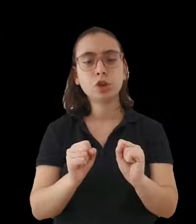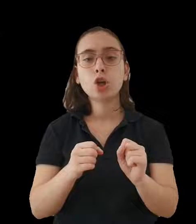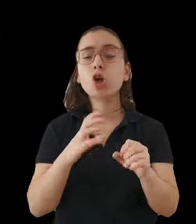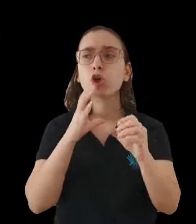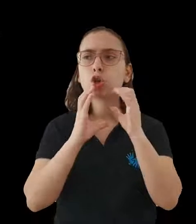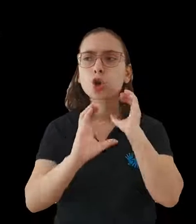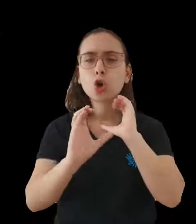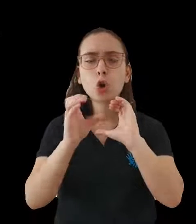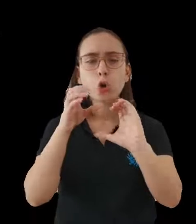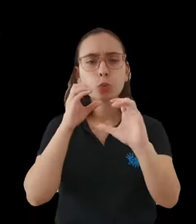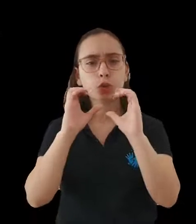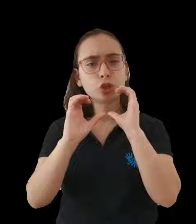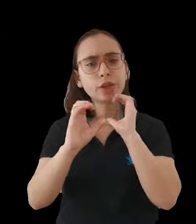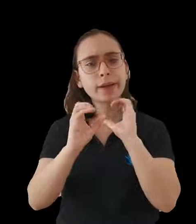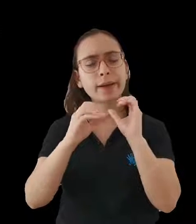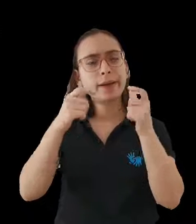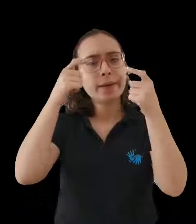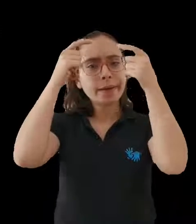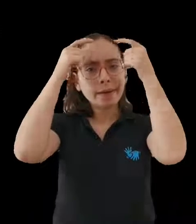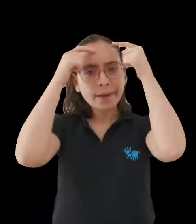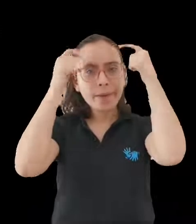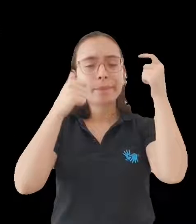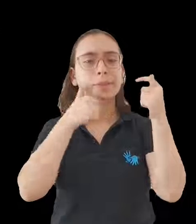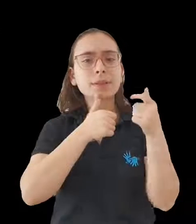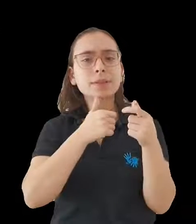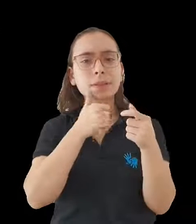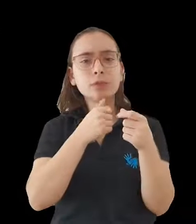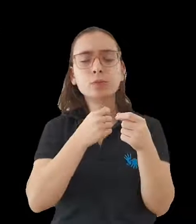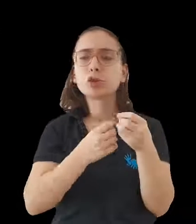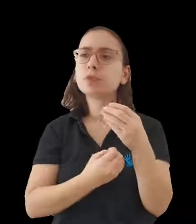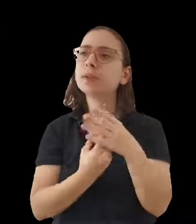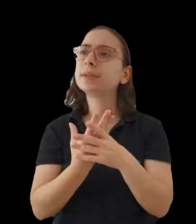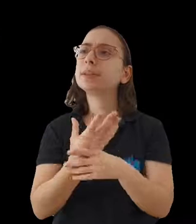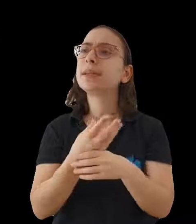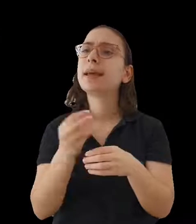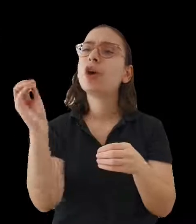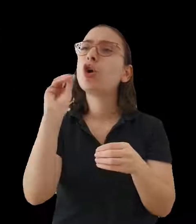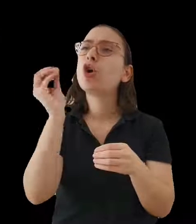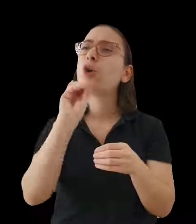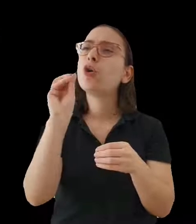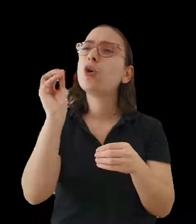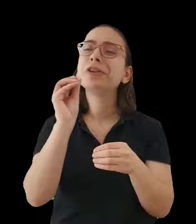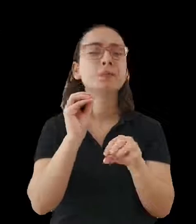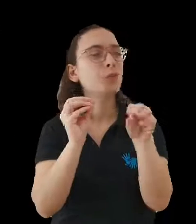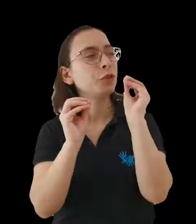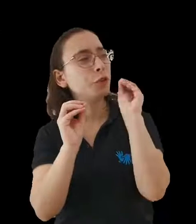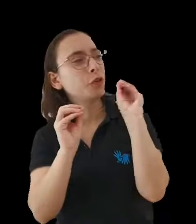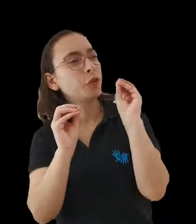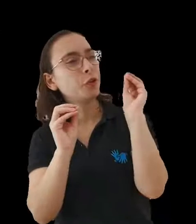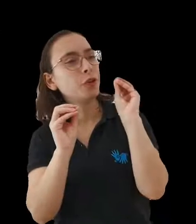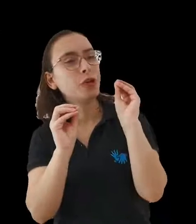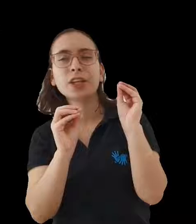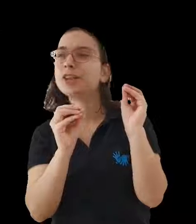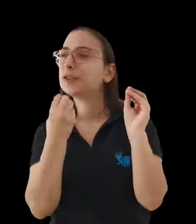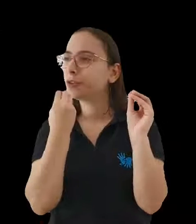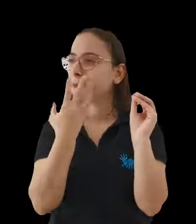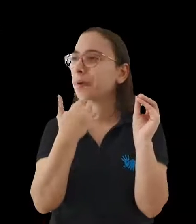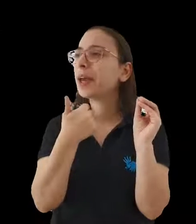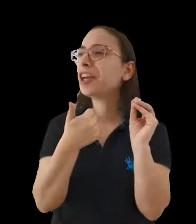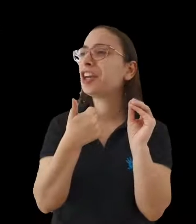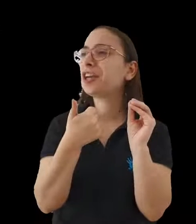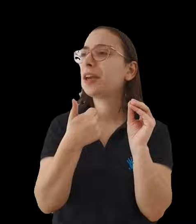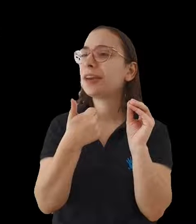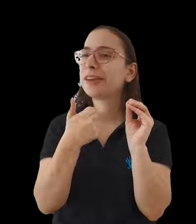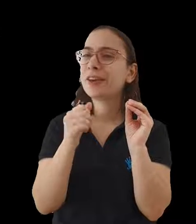comunicativo. A princesa pode aparecer e falar com o público. Olha lá, oi princesa, tudo bem?